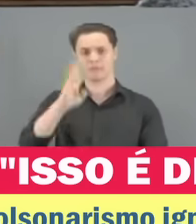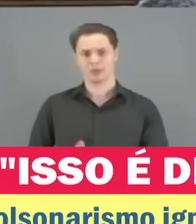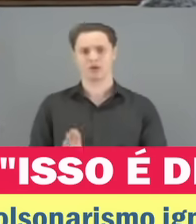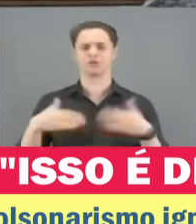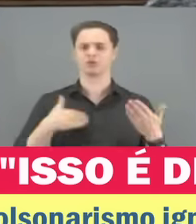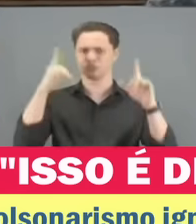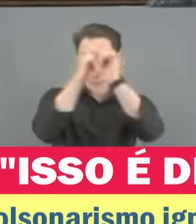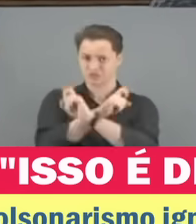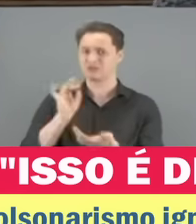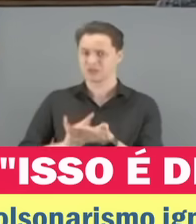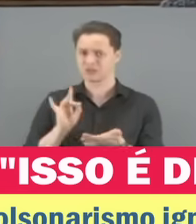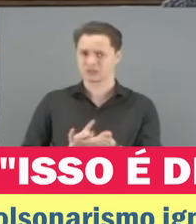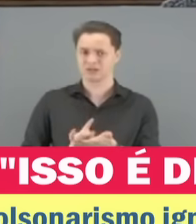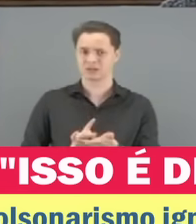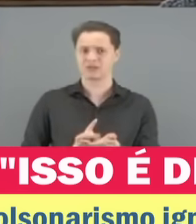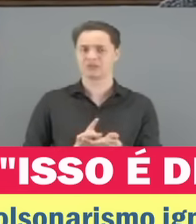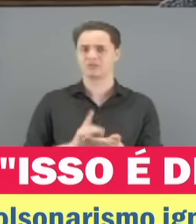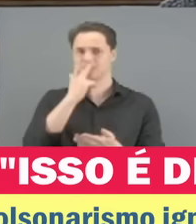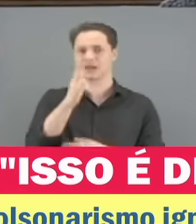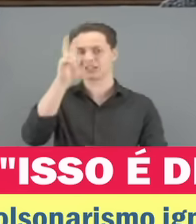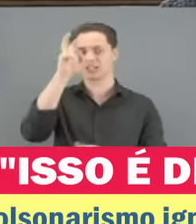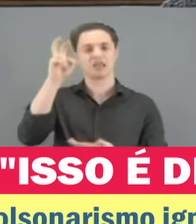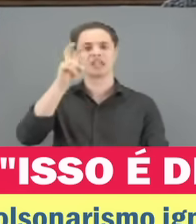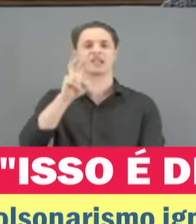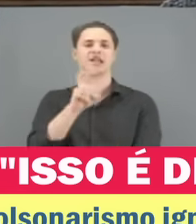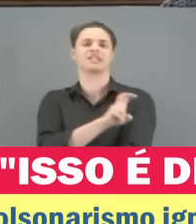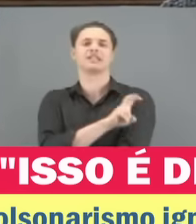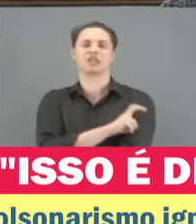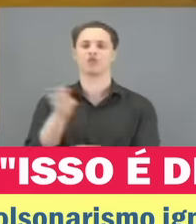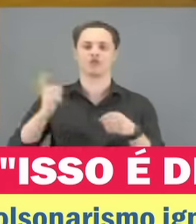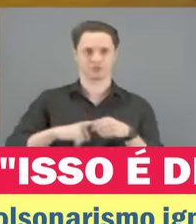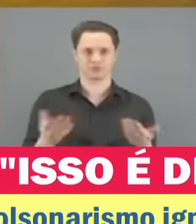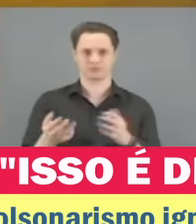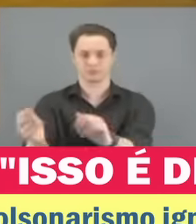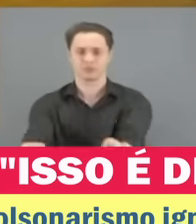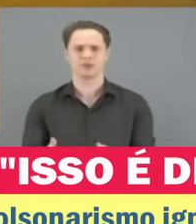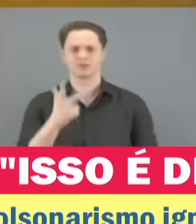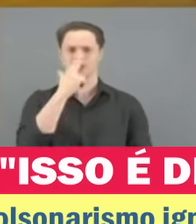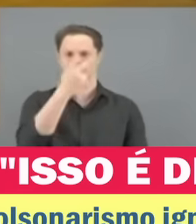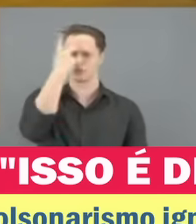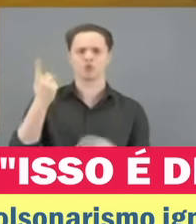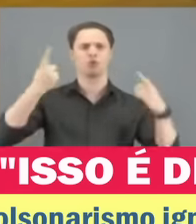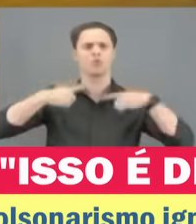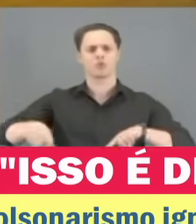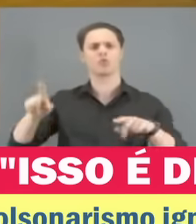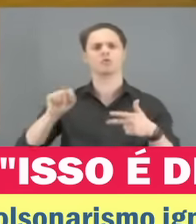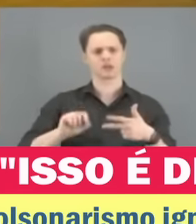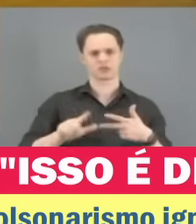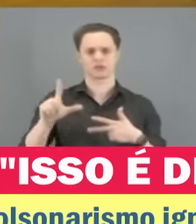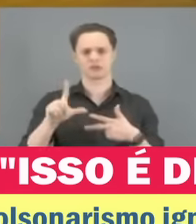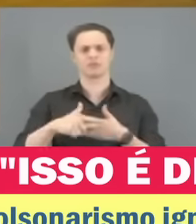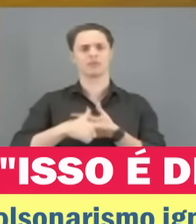É difícil aqui, viu? A quinta série voltou, presidente. Eu estou impressionada, diante de um ataque ao Parlamento Brasileiro e o papel dessa